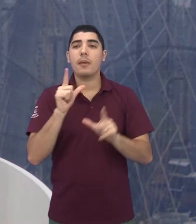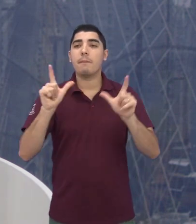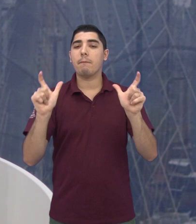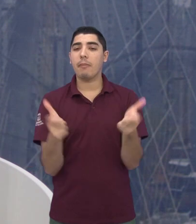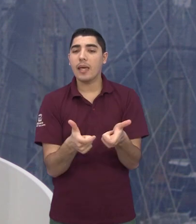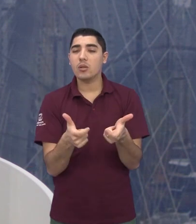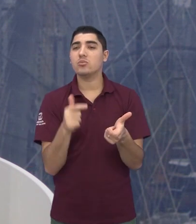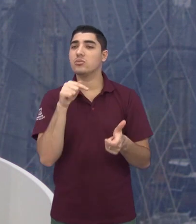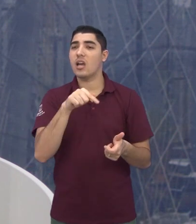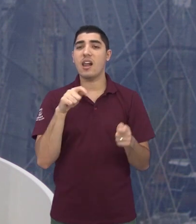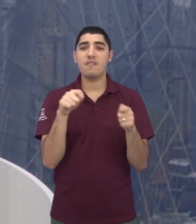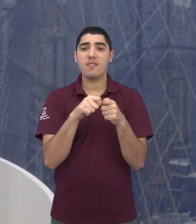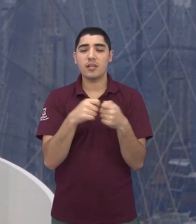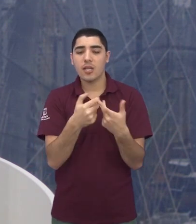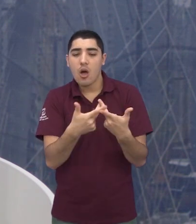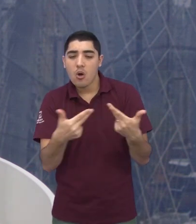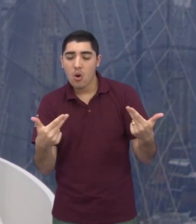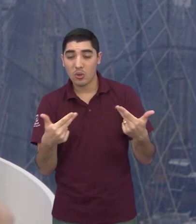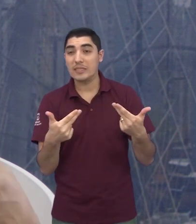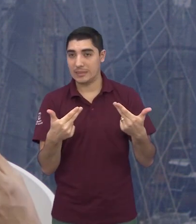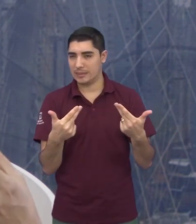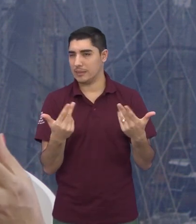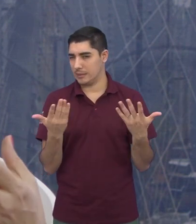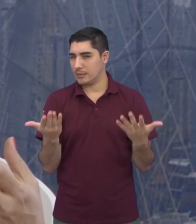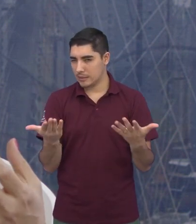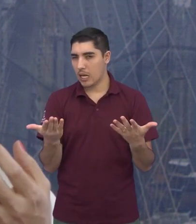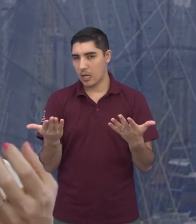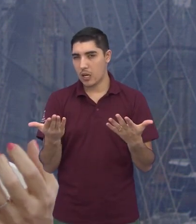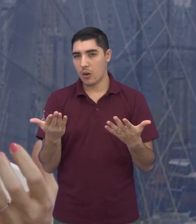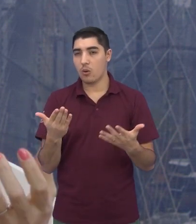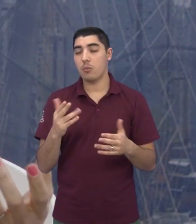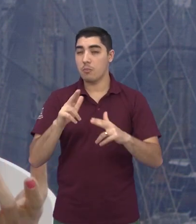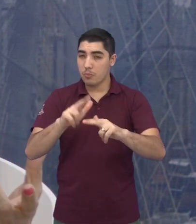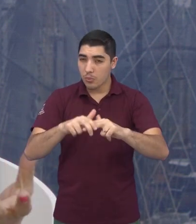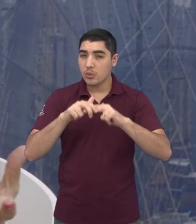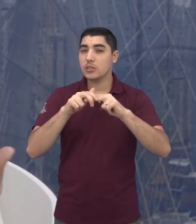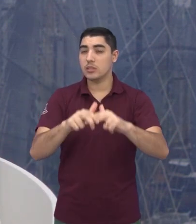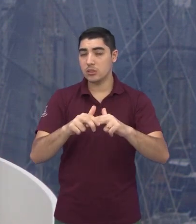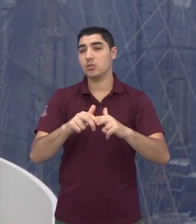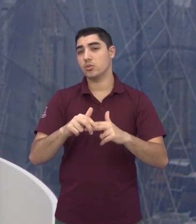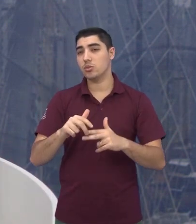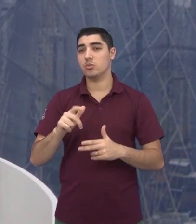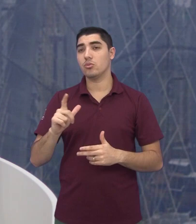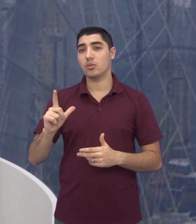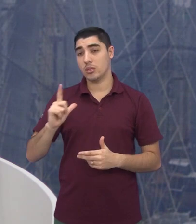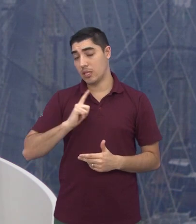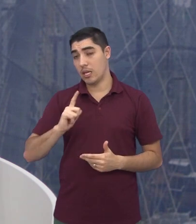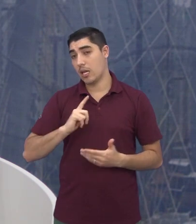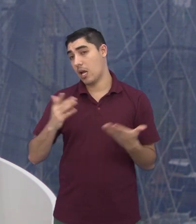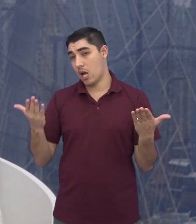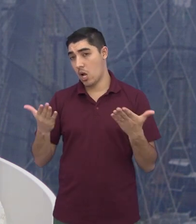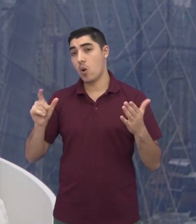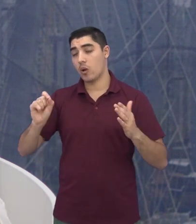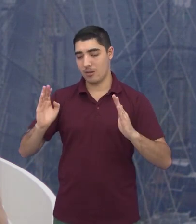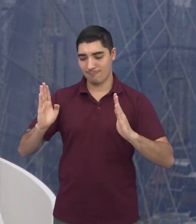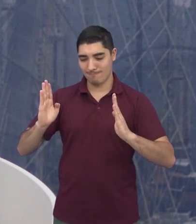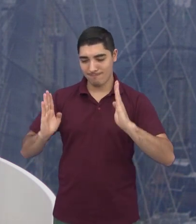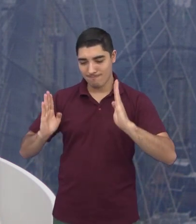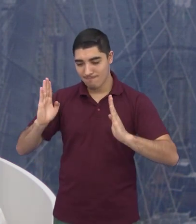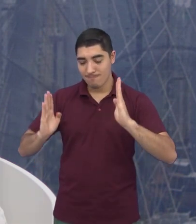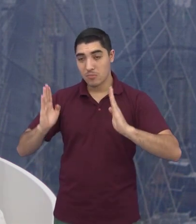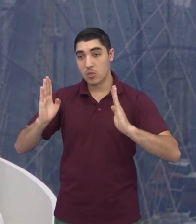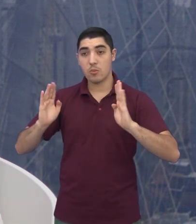também vêm fazendo nas últimas décadas. Então nós estamos exatamente num momento de